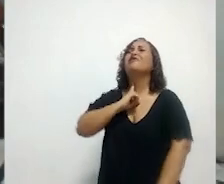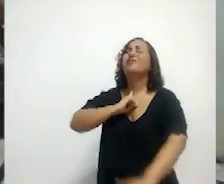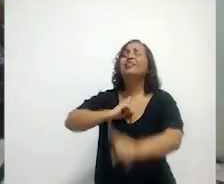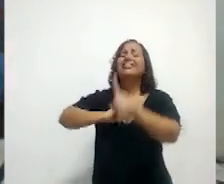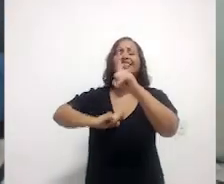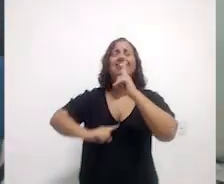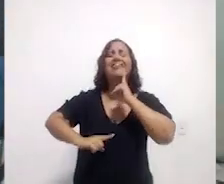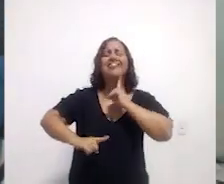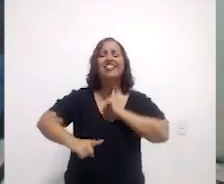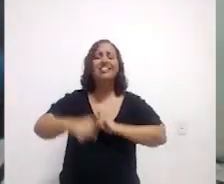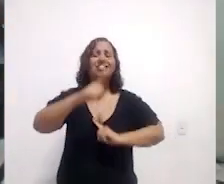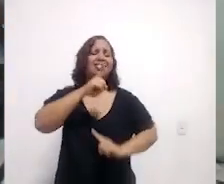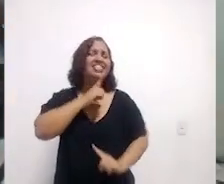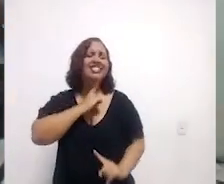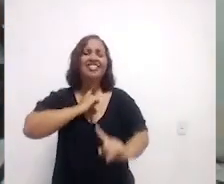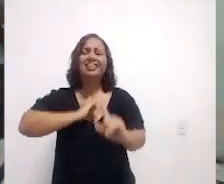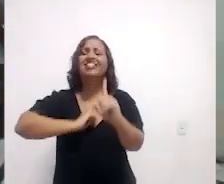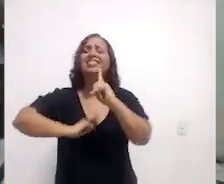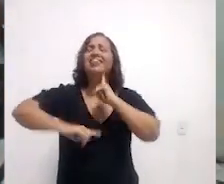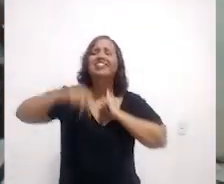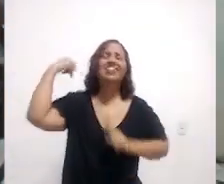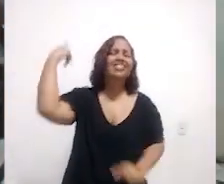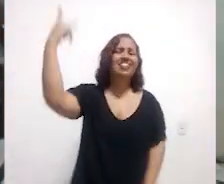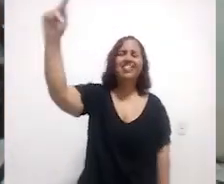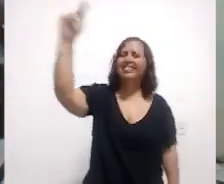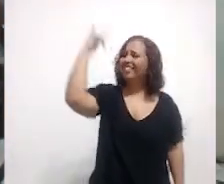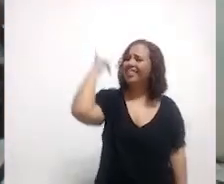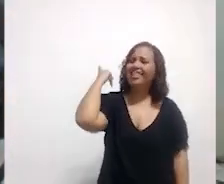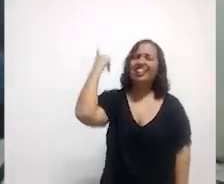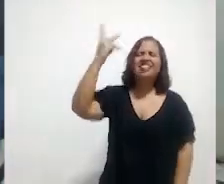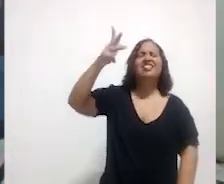Tua vontade